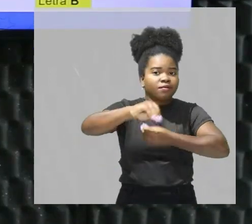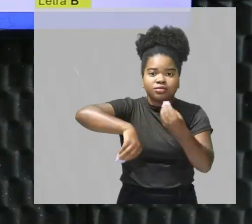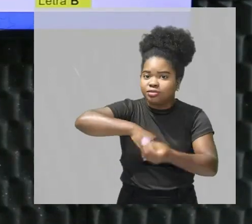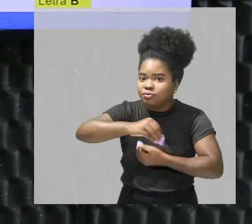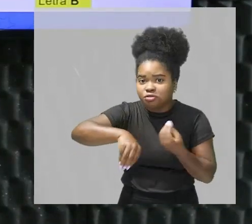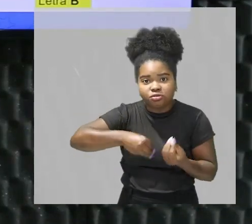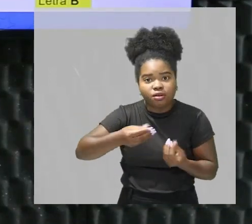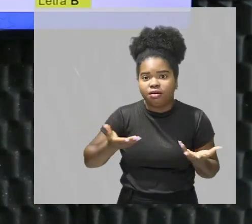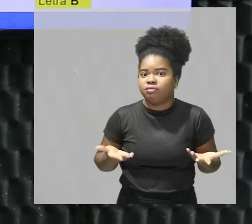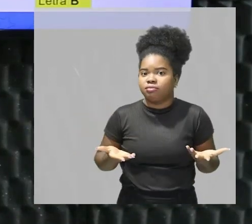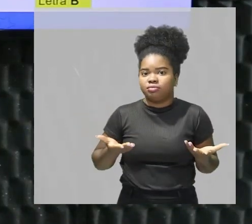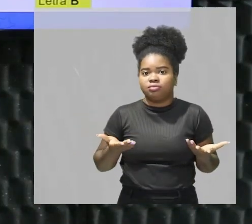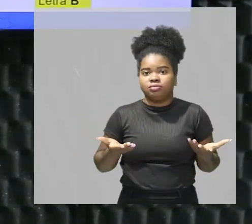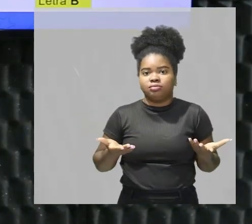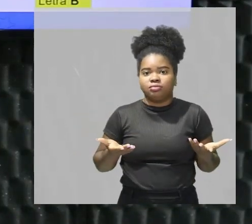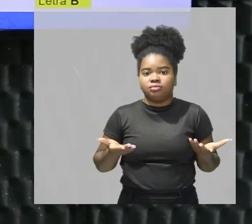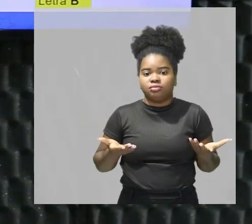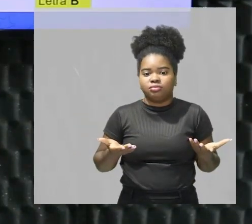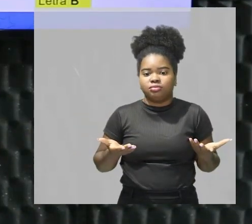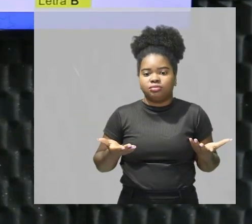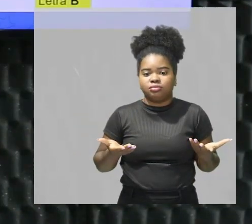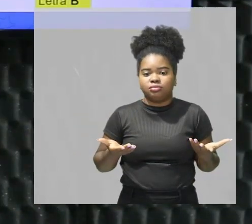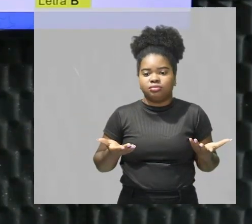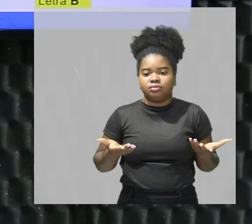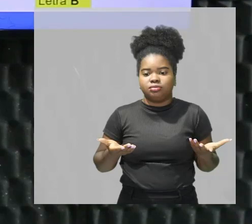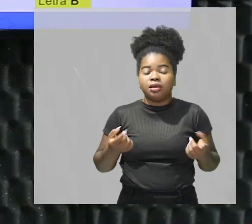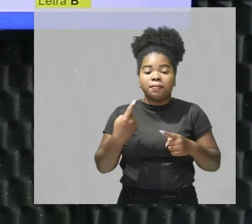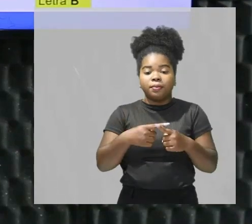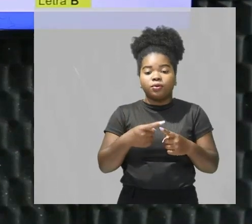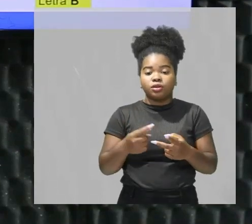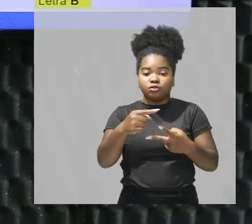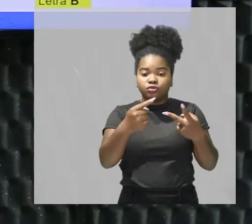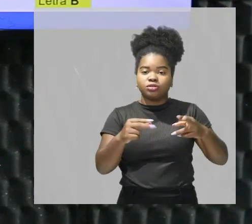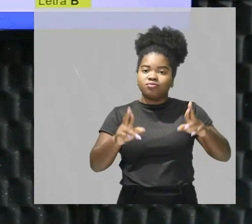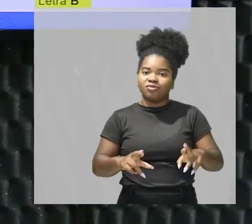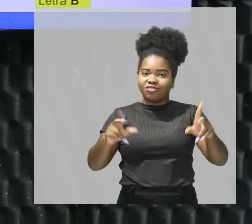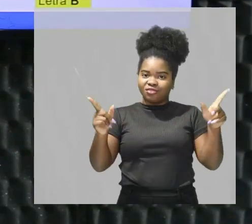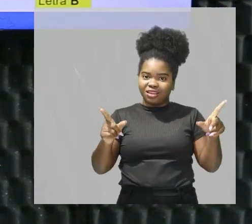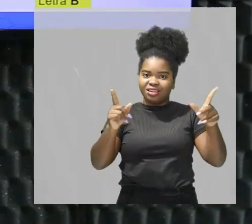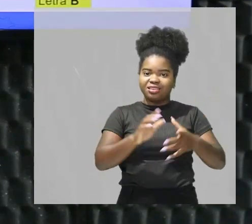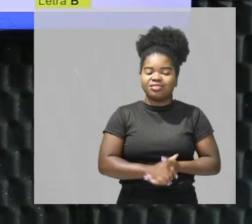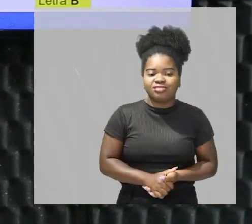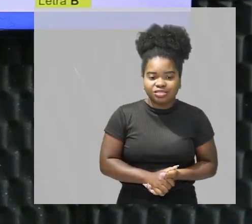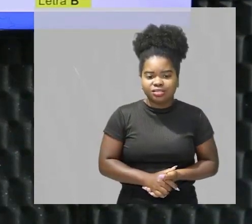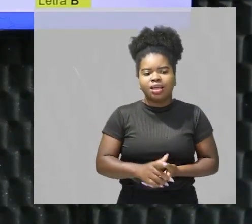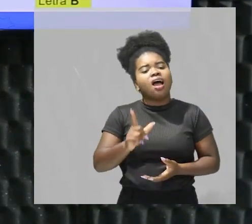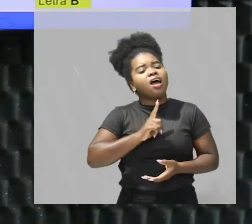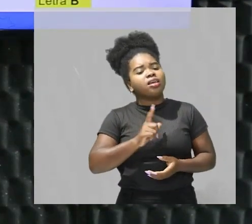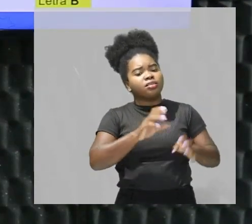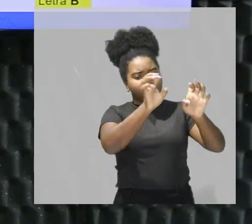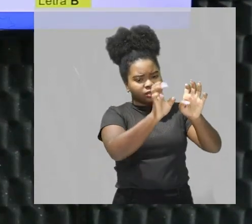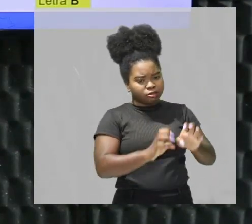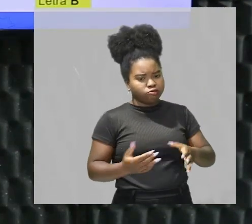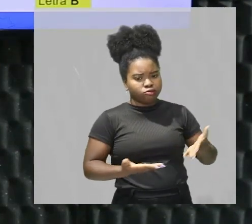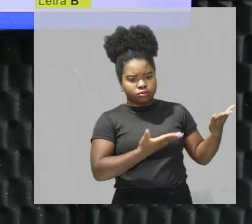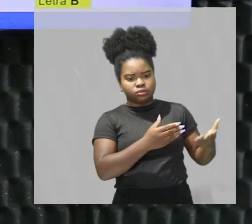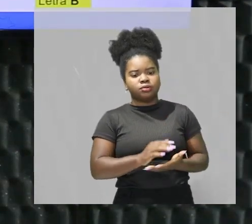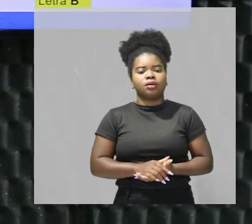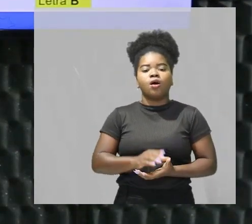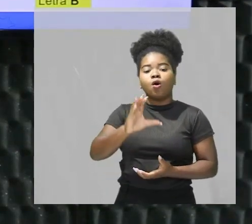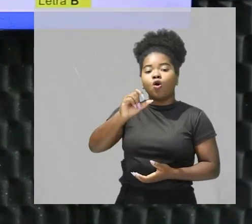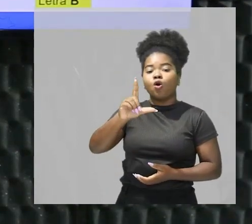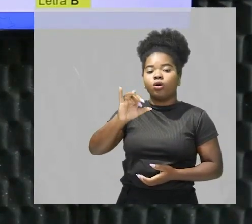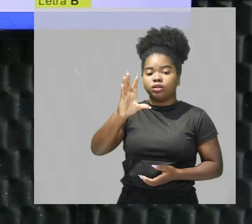Agora, olha só. Eu trouxe aqui um sal de ácido biliar. O ácido